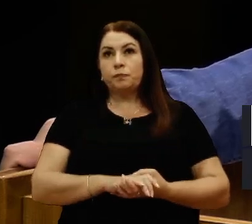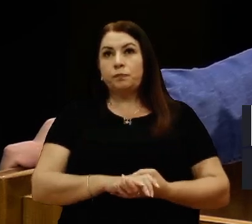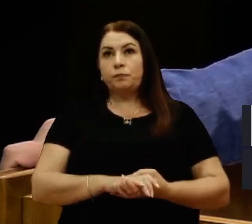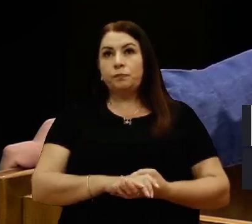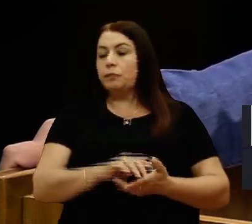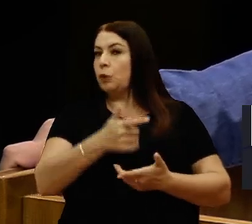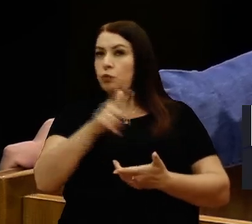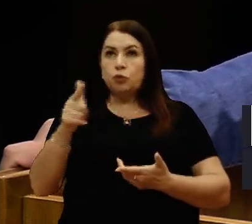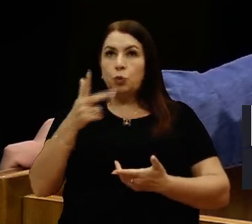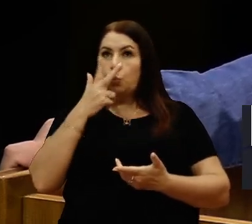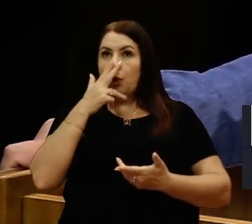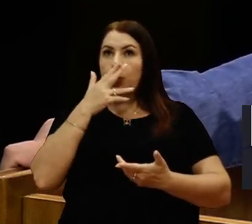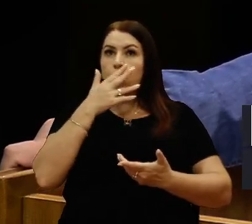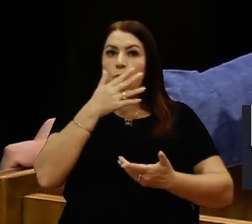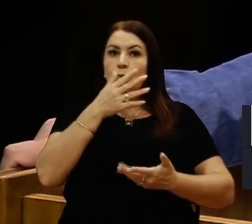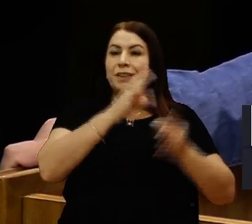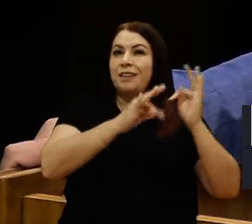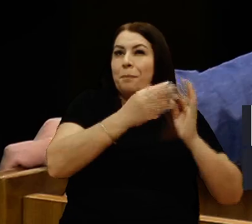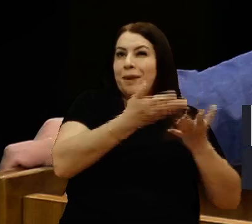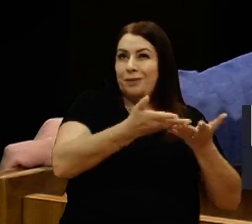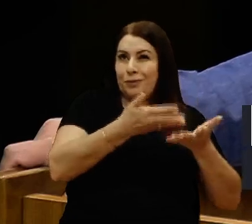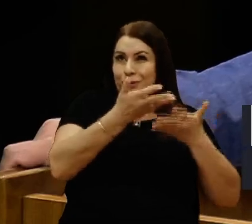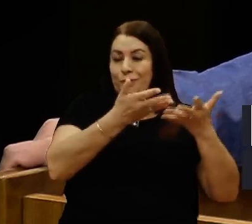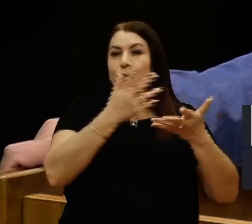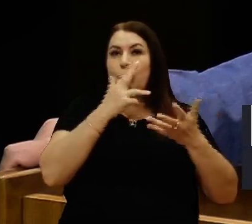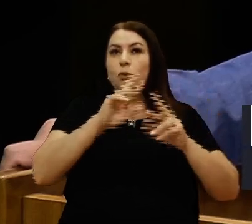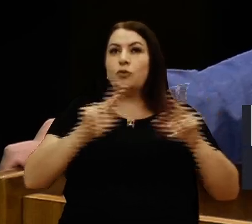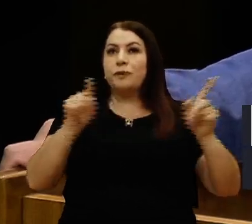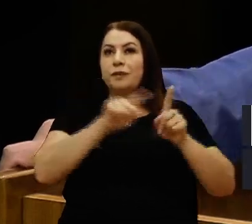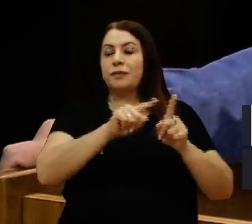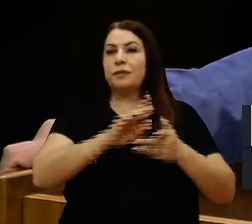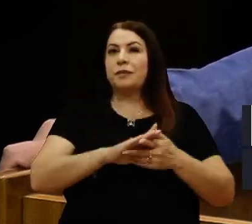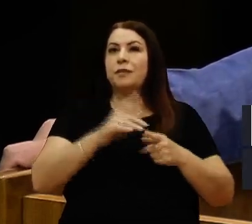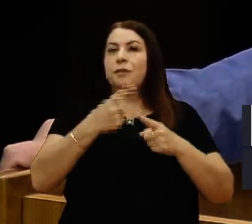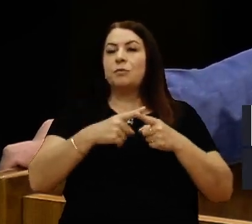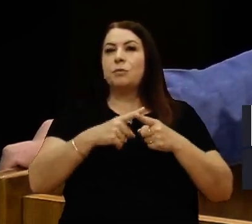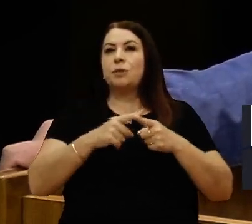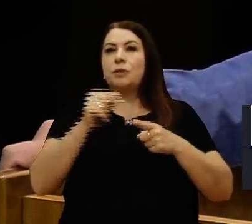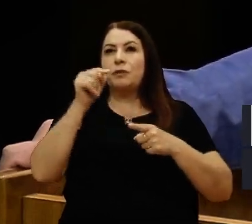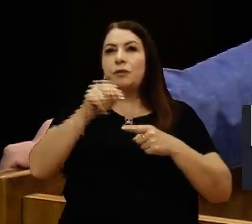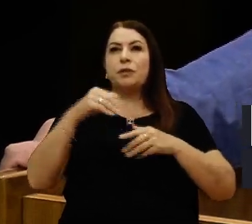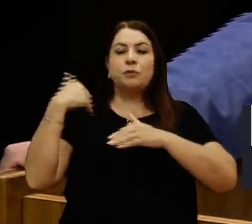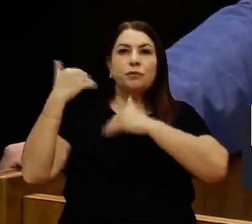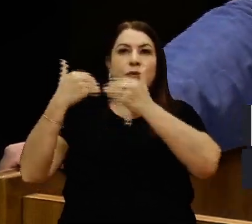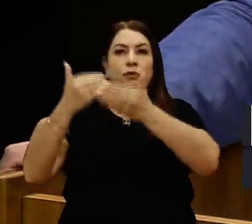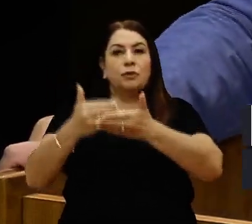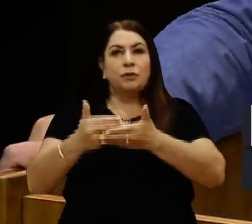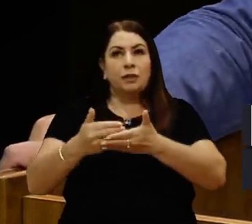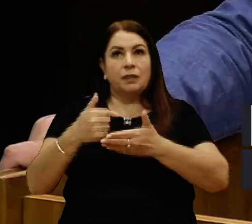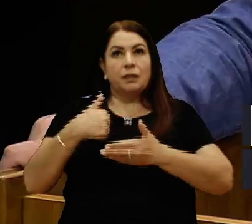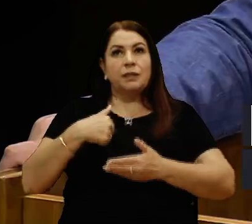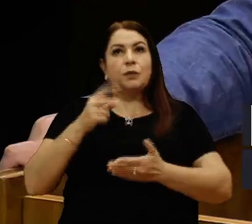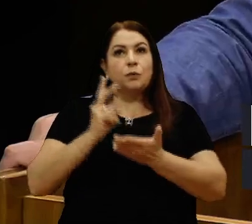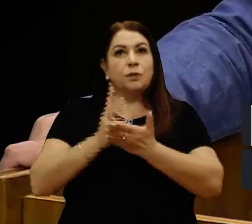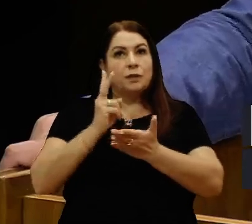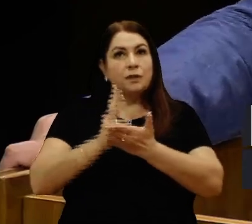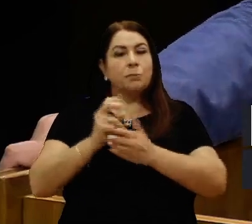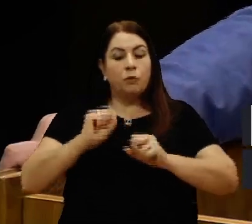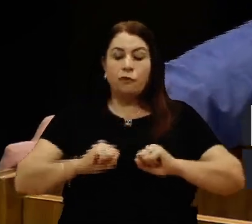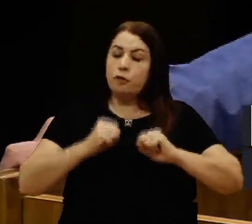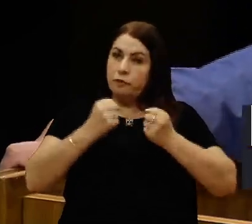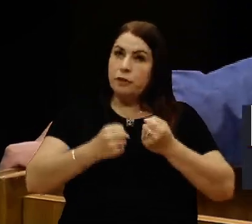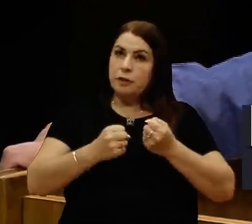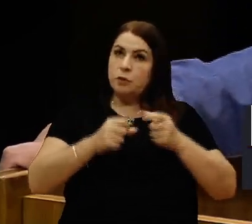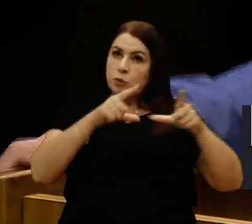não tinham o mesmo tratamento que o senhor, ou tinham um tratamento diferenciado porque não vinham da sua trajetória. E eu sempre vou defender,